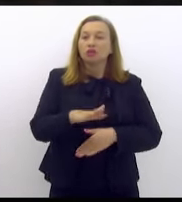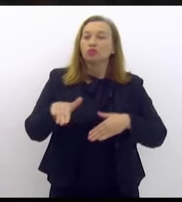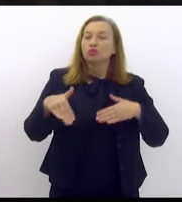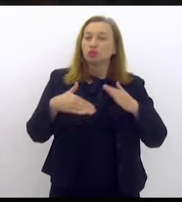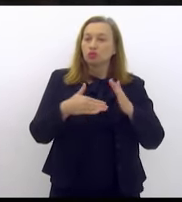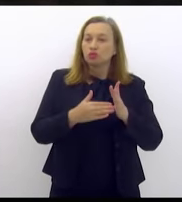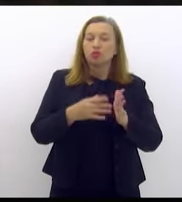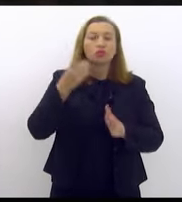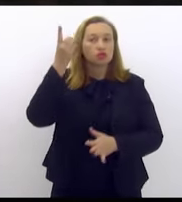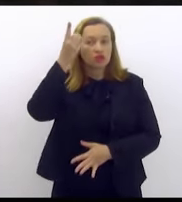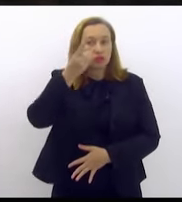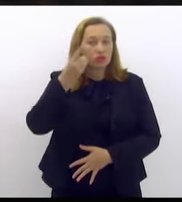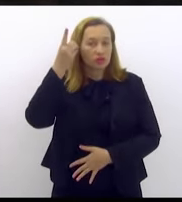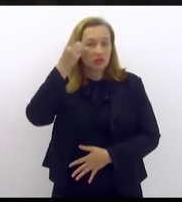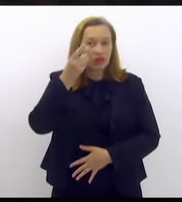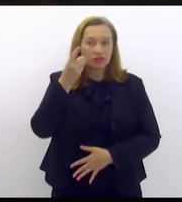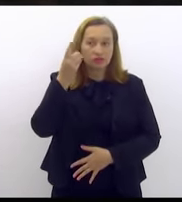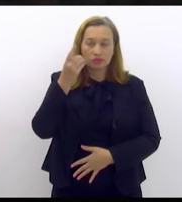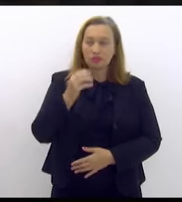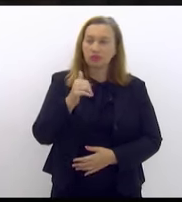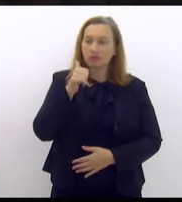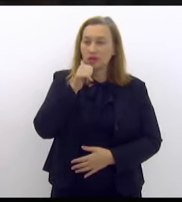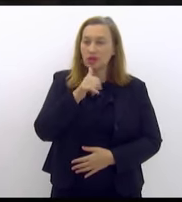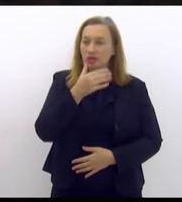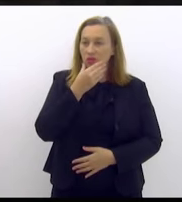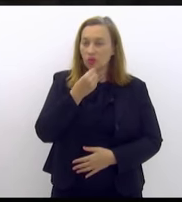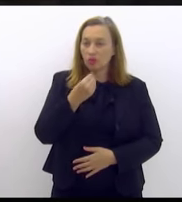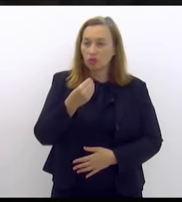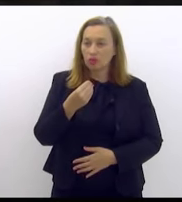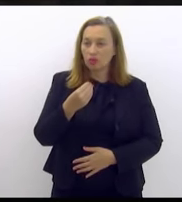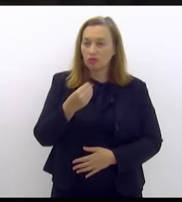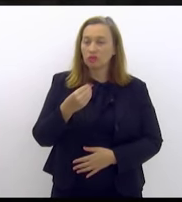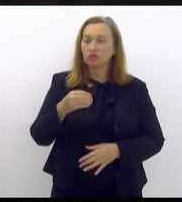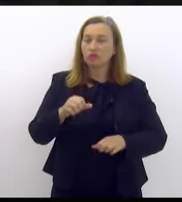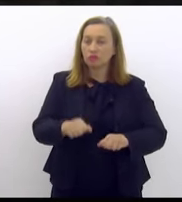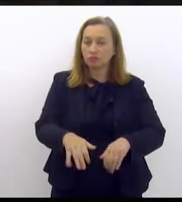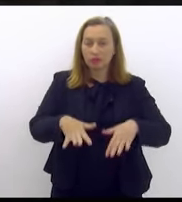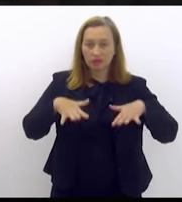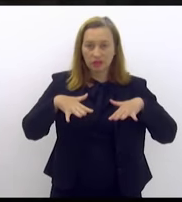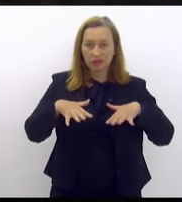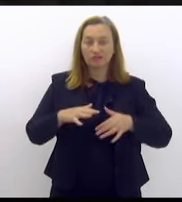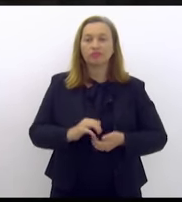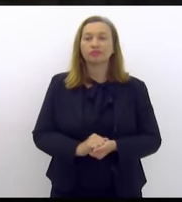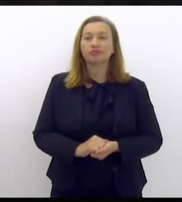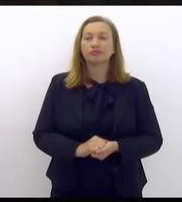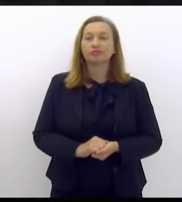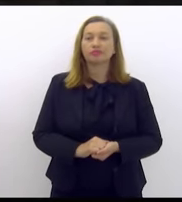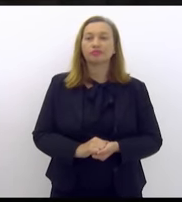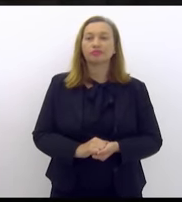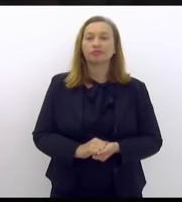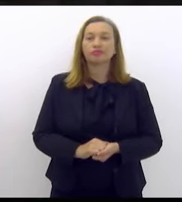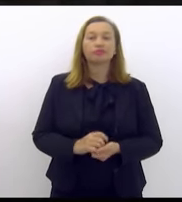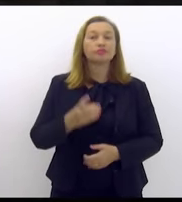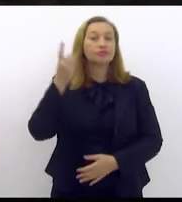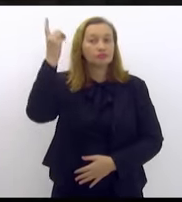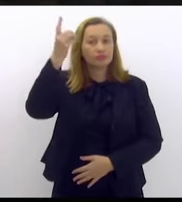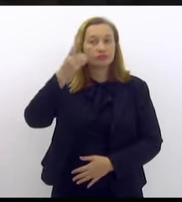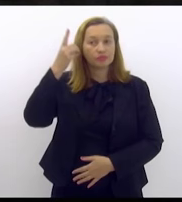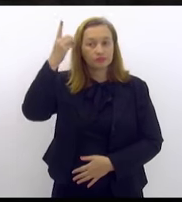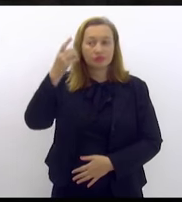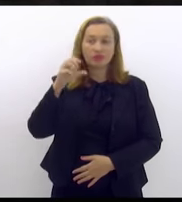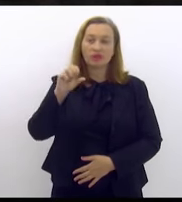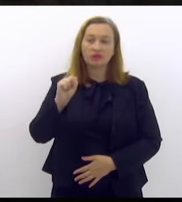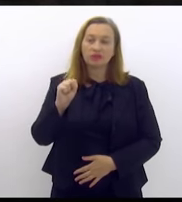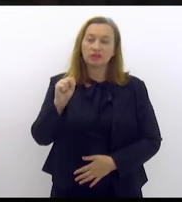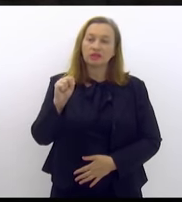senhores deputados presentes em plenário, senhor deputado